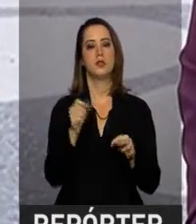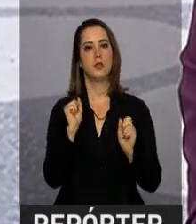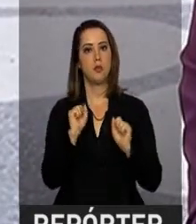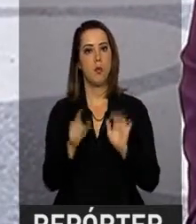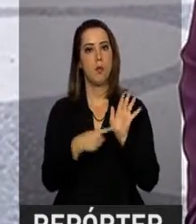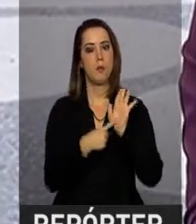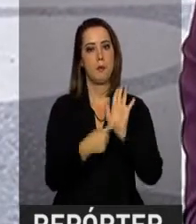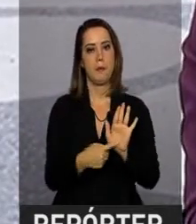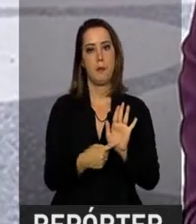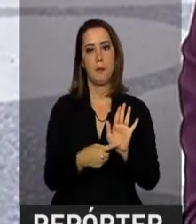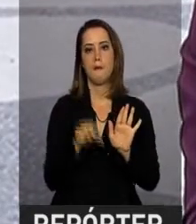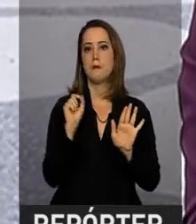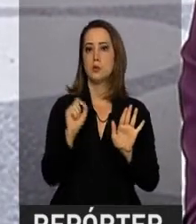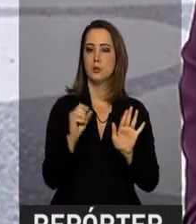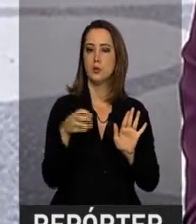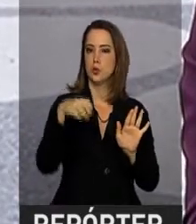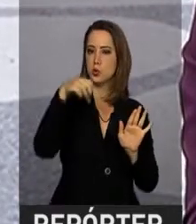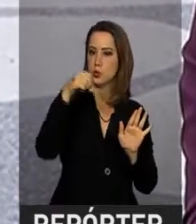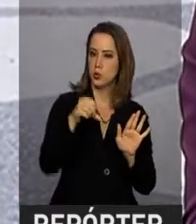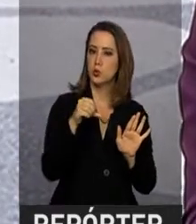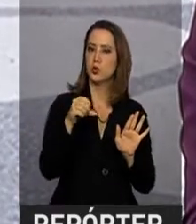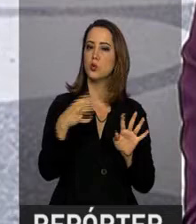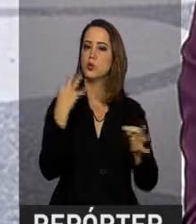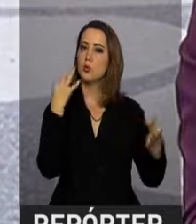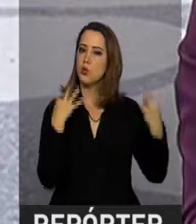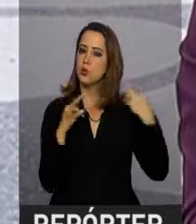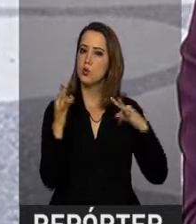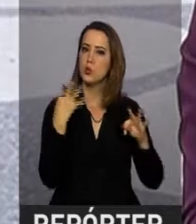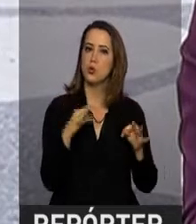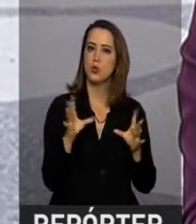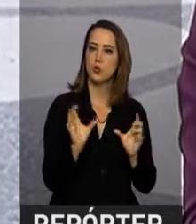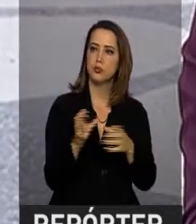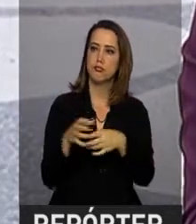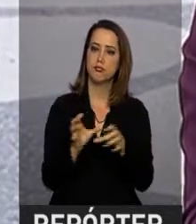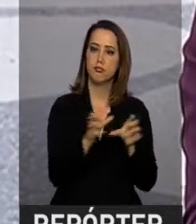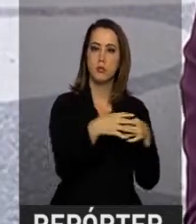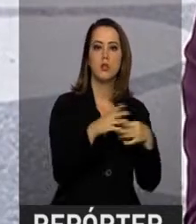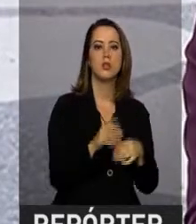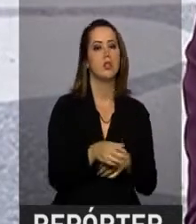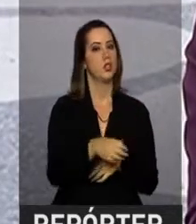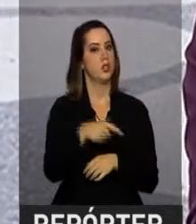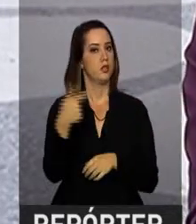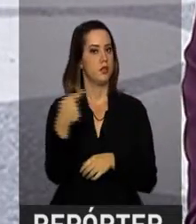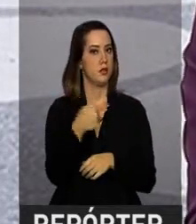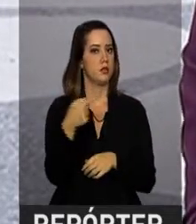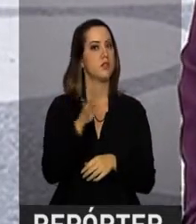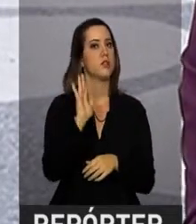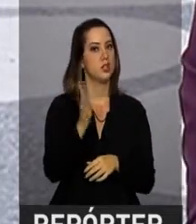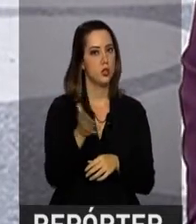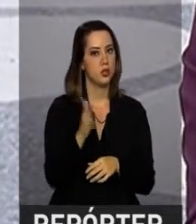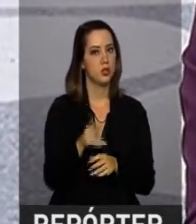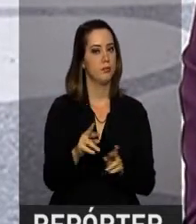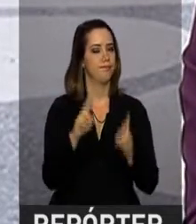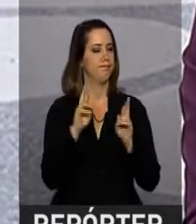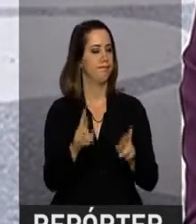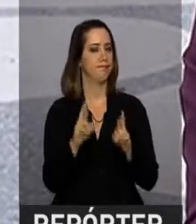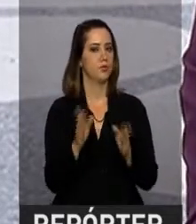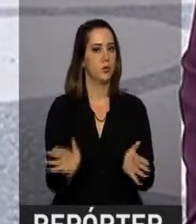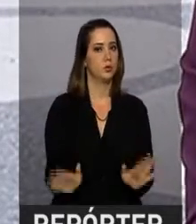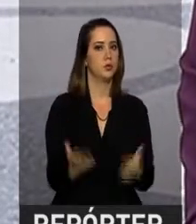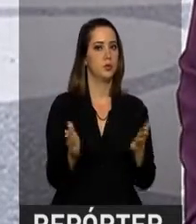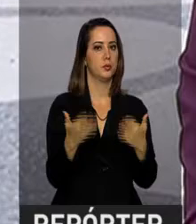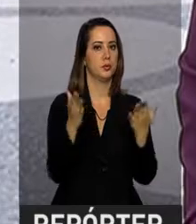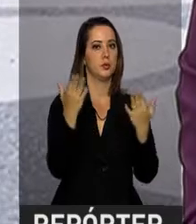revela que dos nove segmentos que atuam no setor e que foram pesquisados sete registram expectativa de